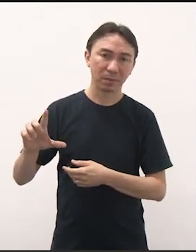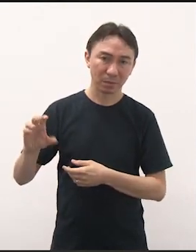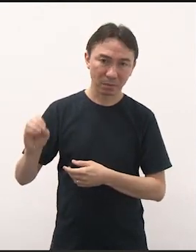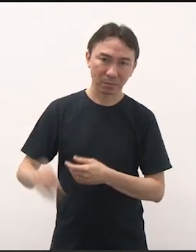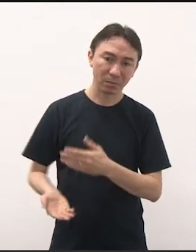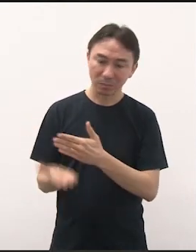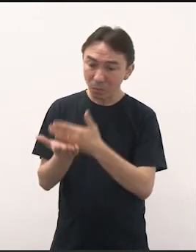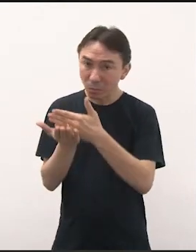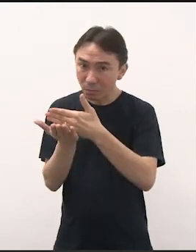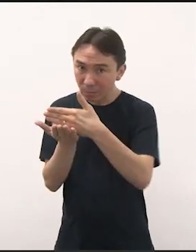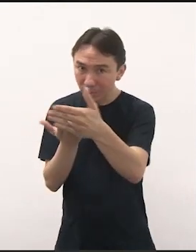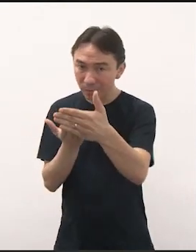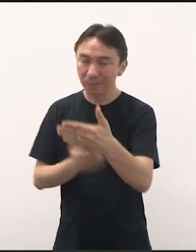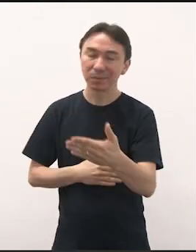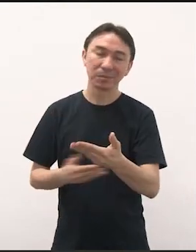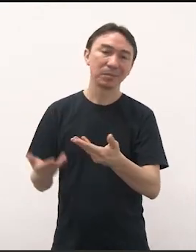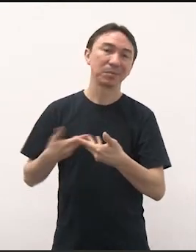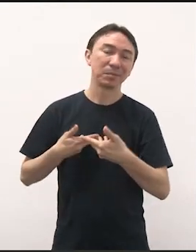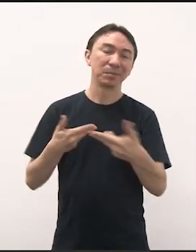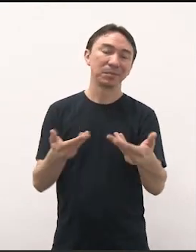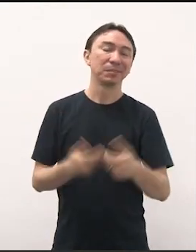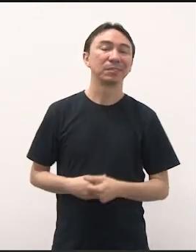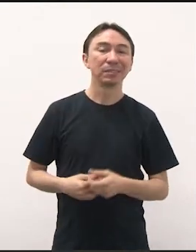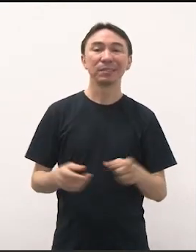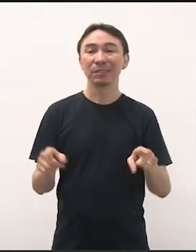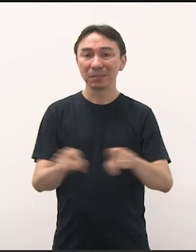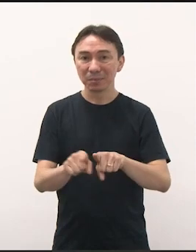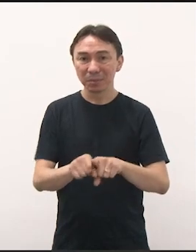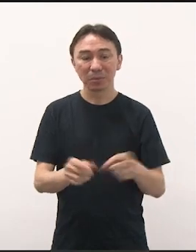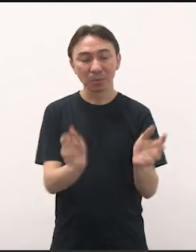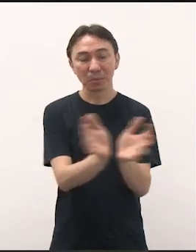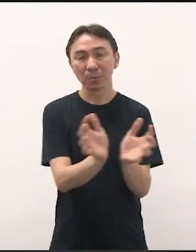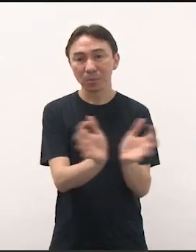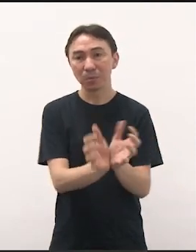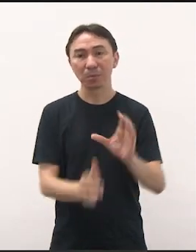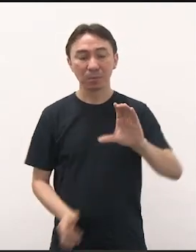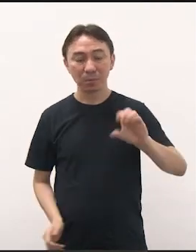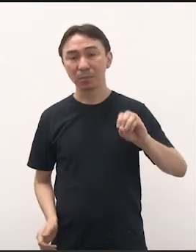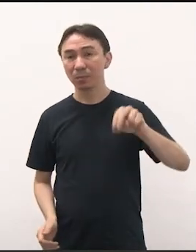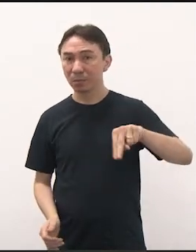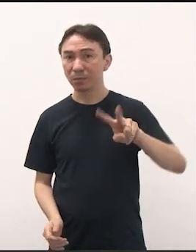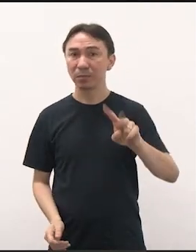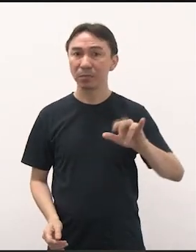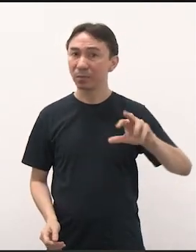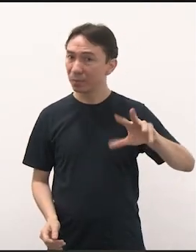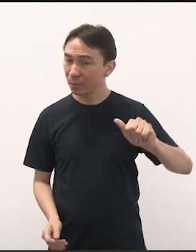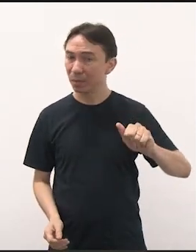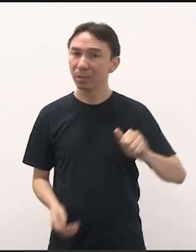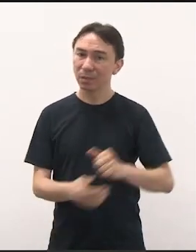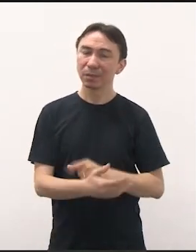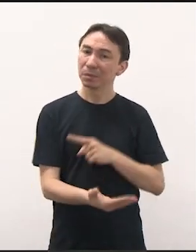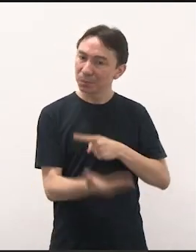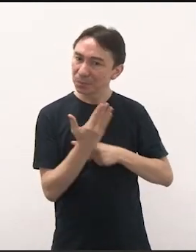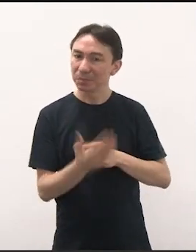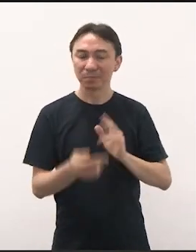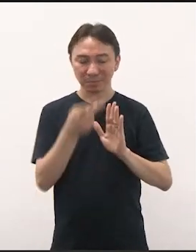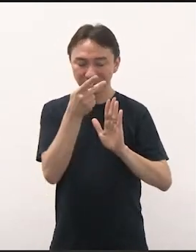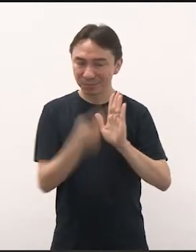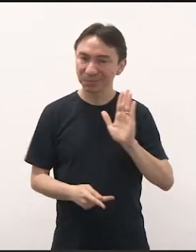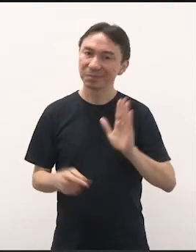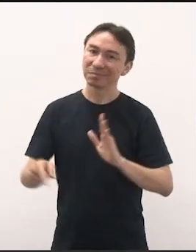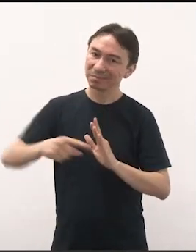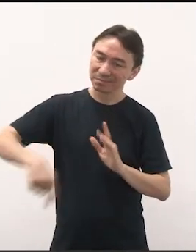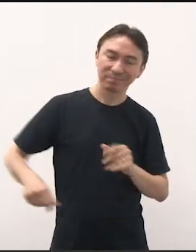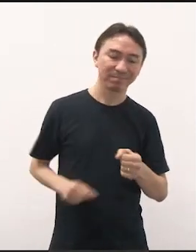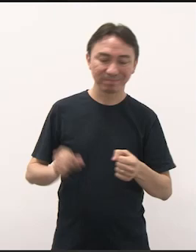equipe do Conviva e Fundação Mafre, que possibilita a gente realizar esse projeto. Acredito, né, que muitos de